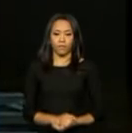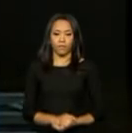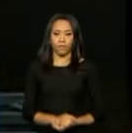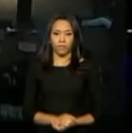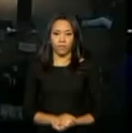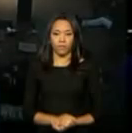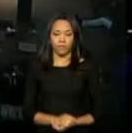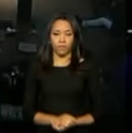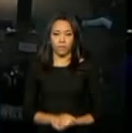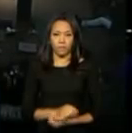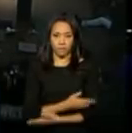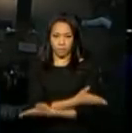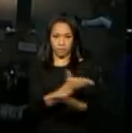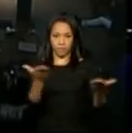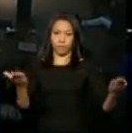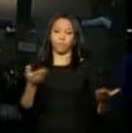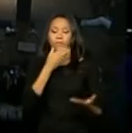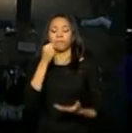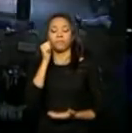Senhoras e senhores,